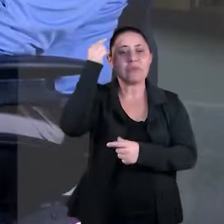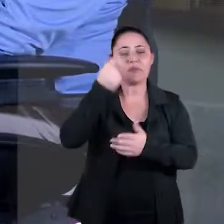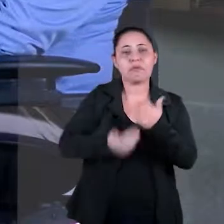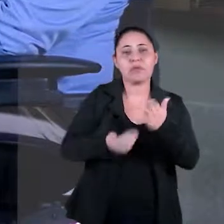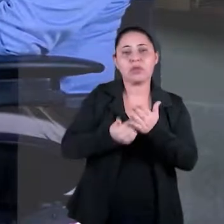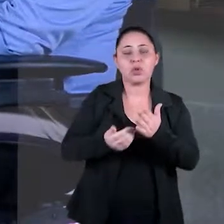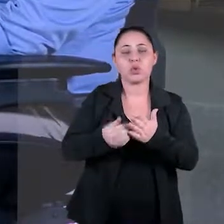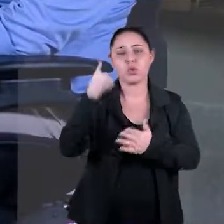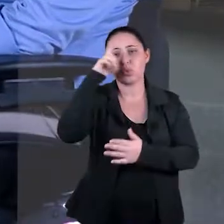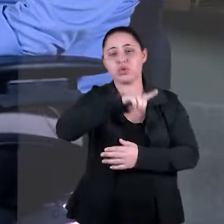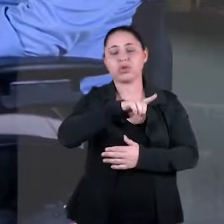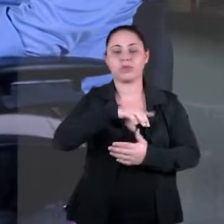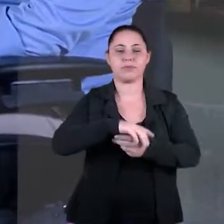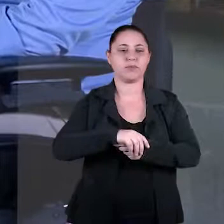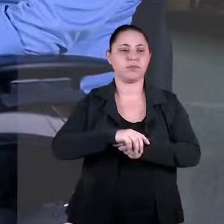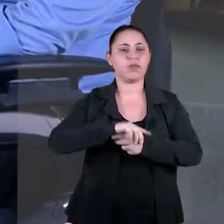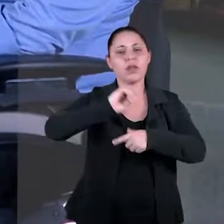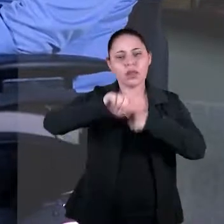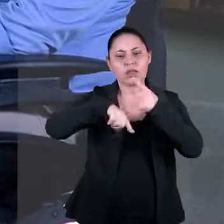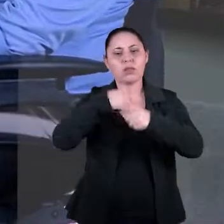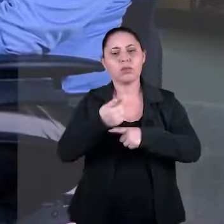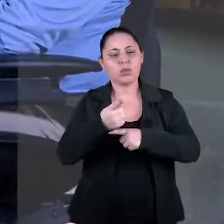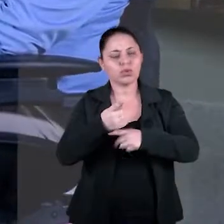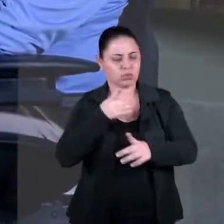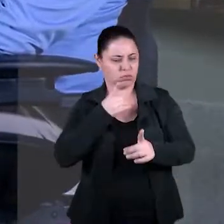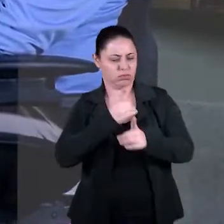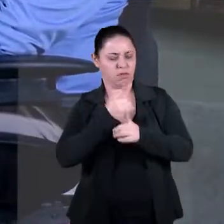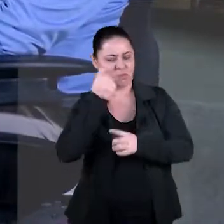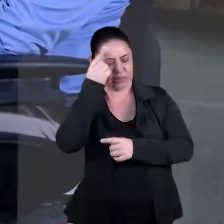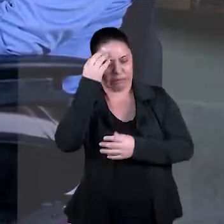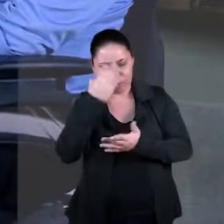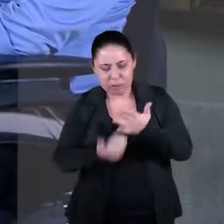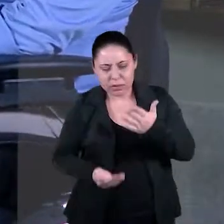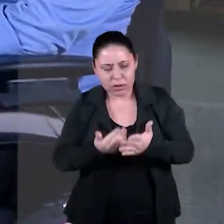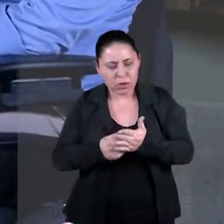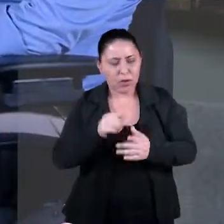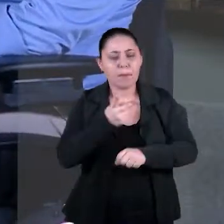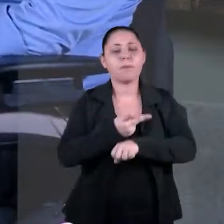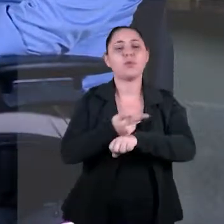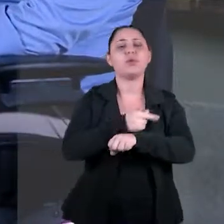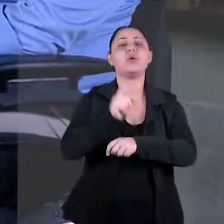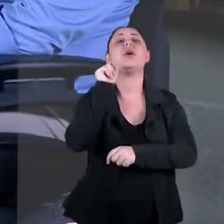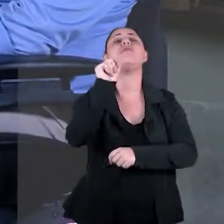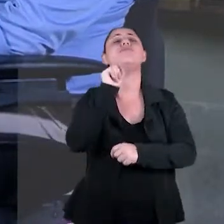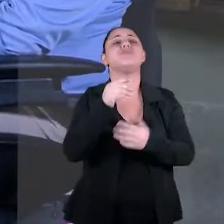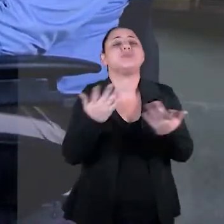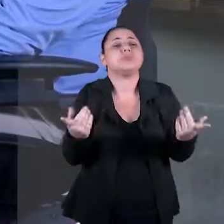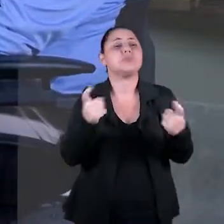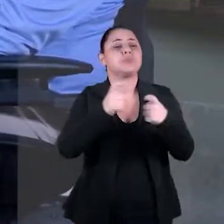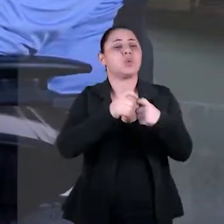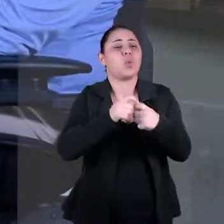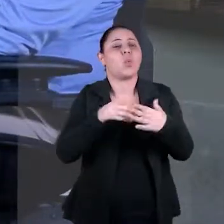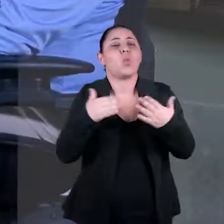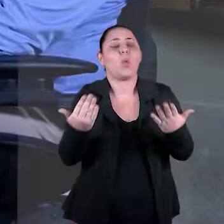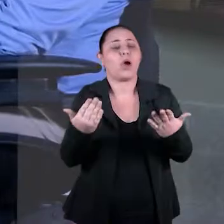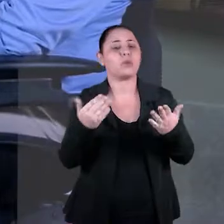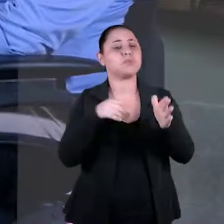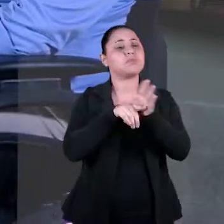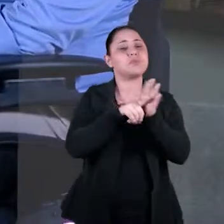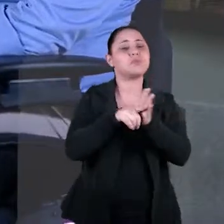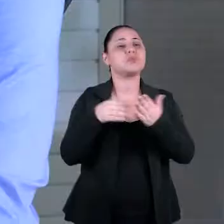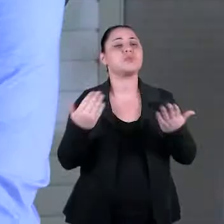isso, como que deve proceder? Tem que procurar um dermatologista? Qual que é o profissional que vai identificar e vai